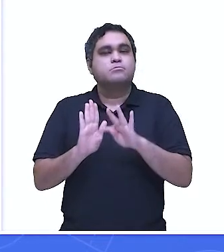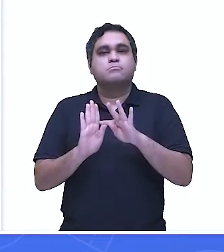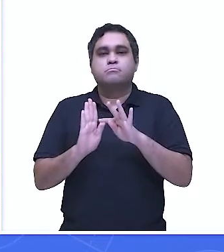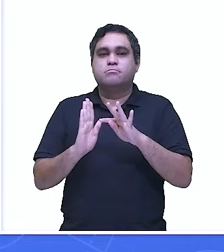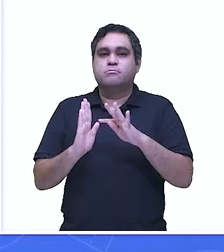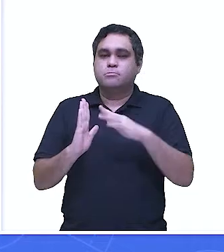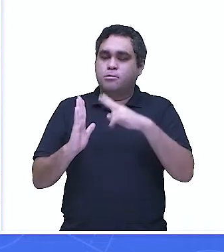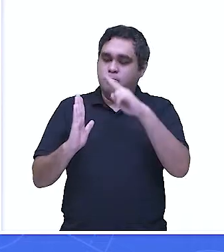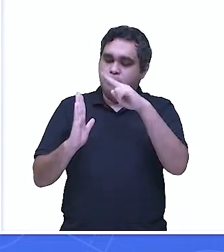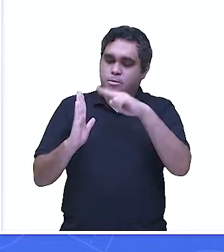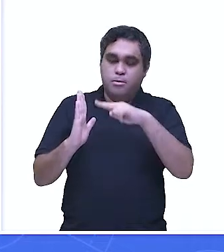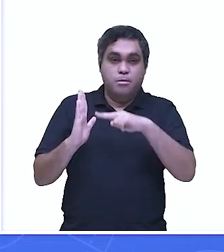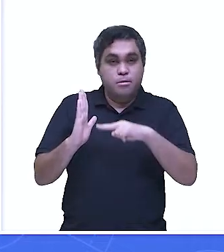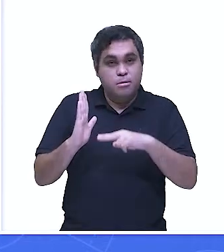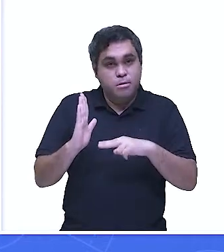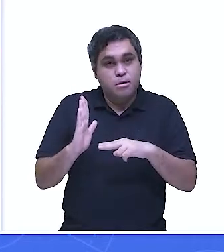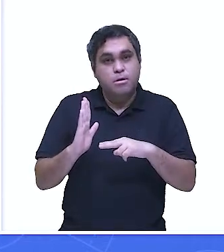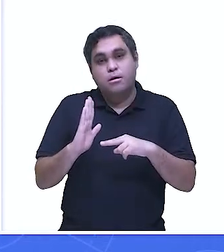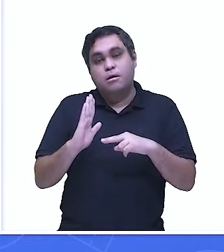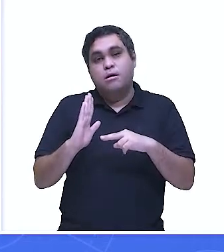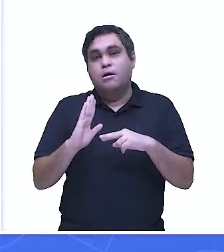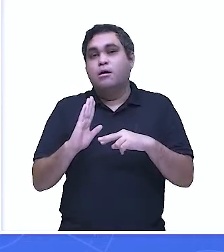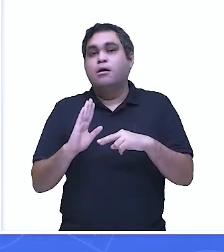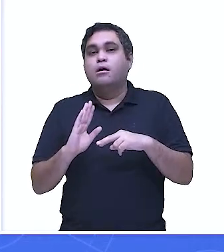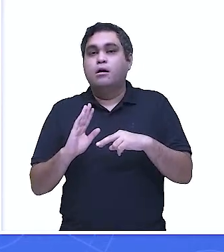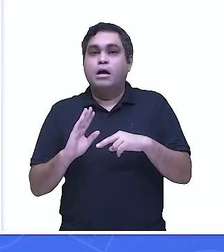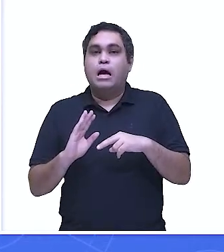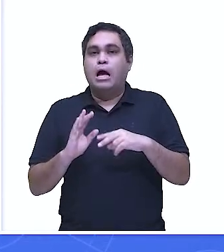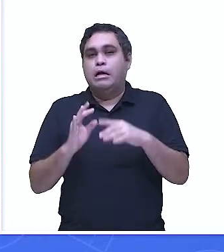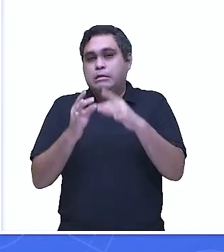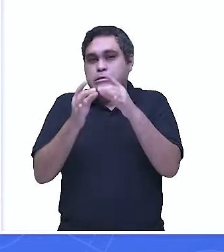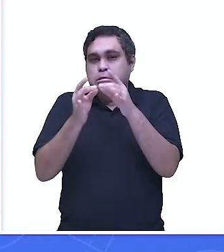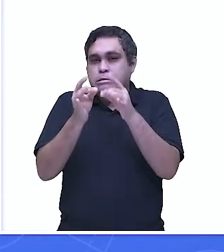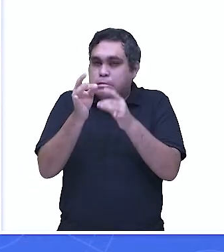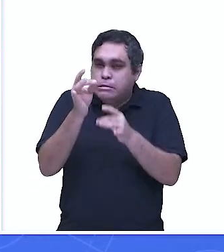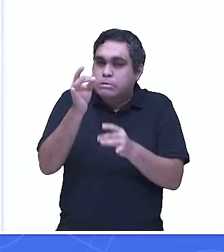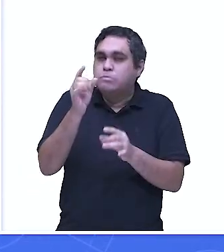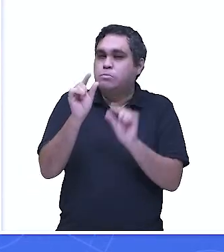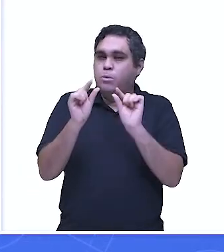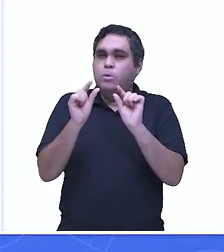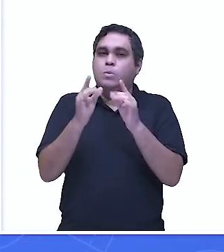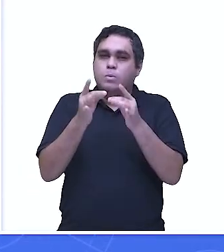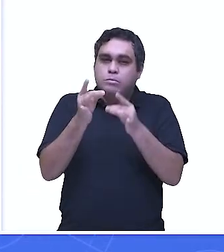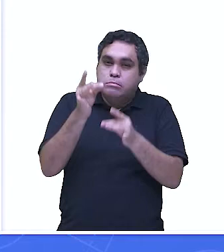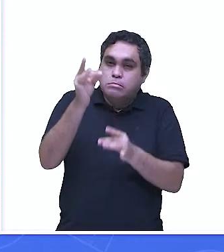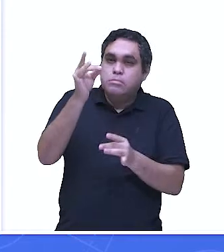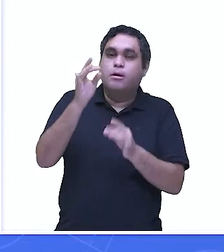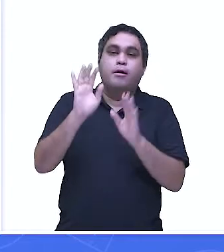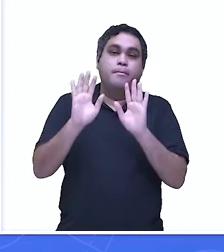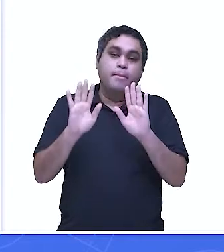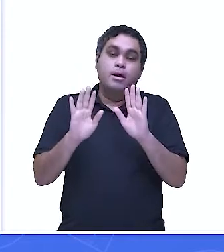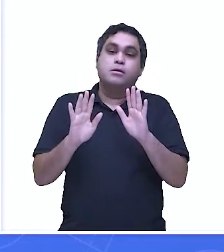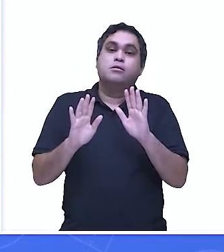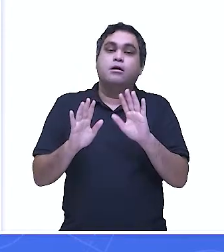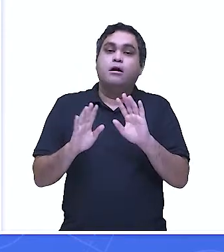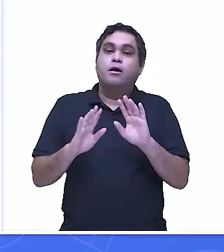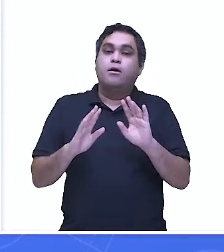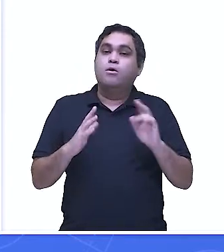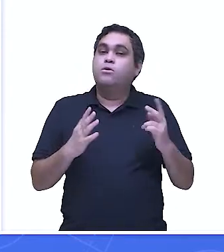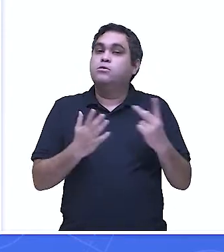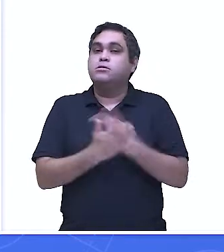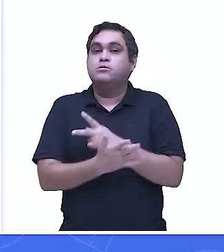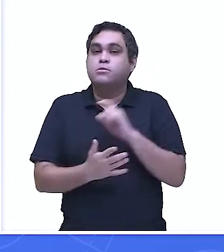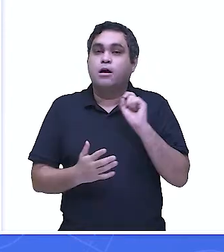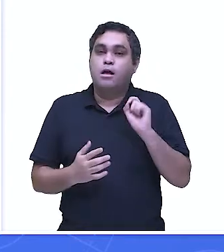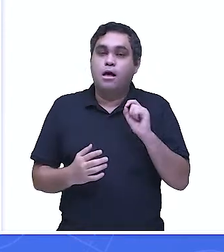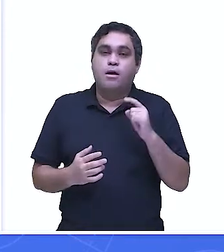completo, até um texto longo, né, gente? E o que acontece? Vocês vão utilizar